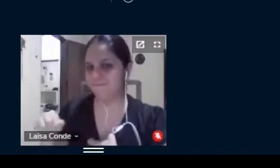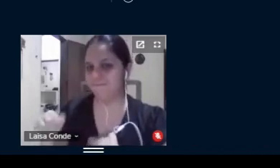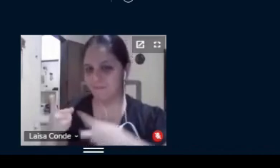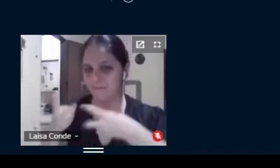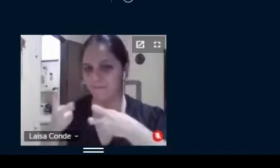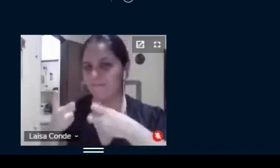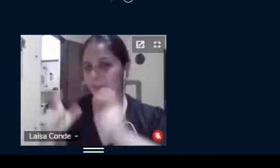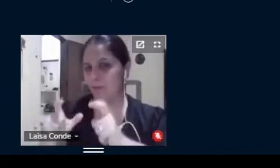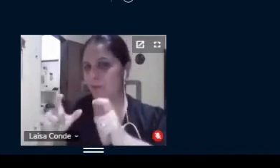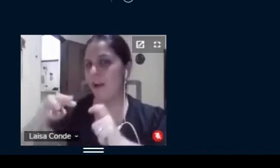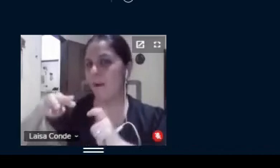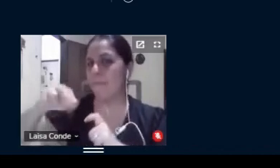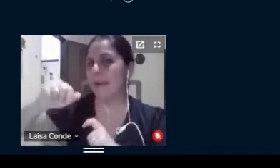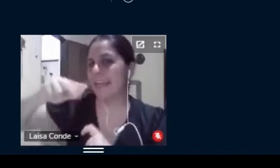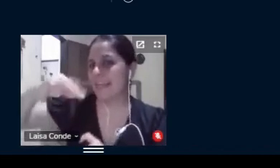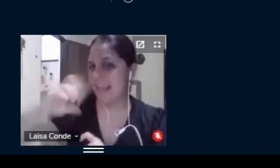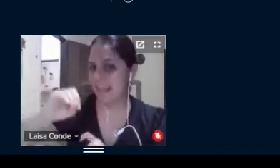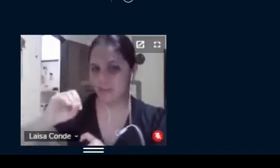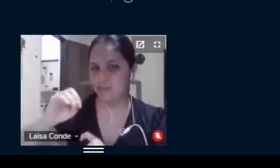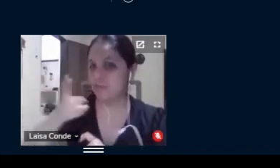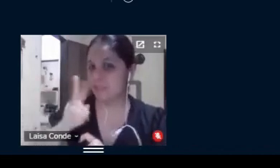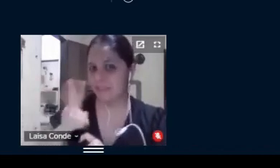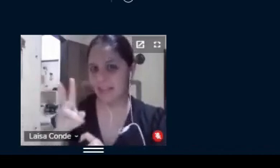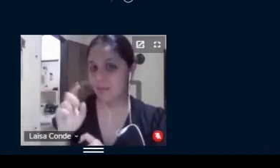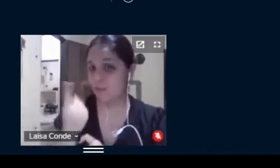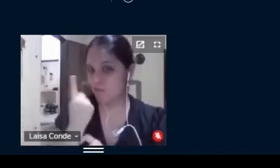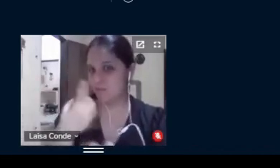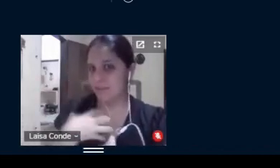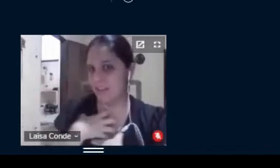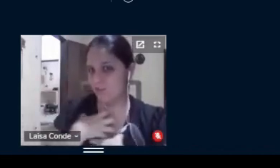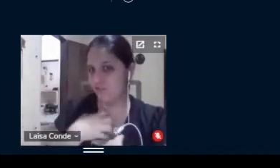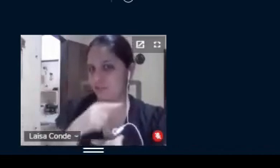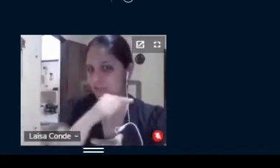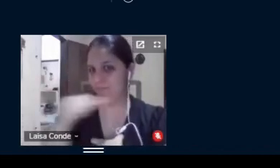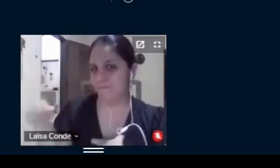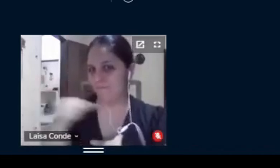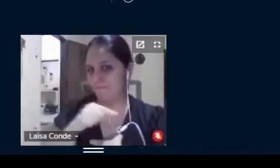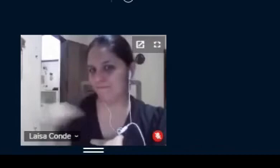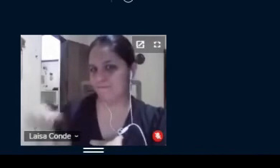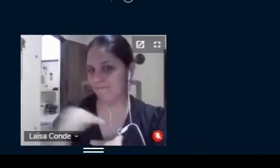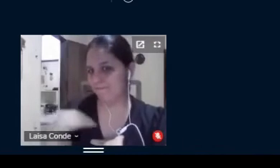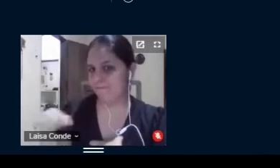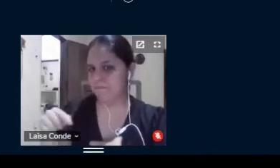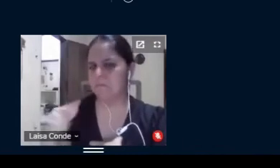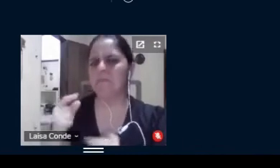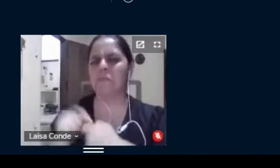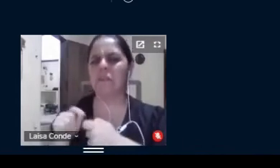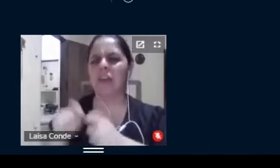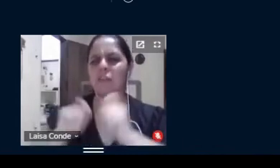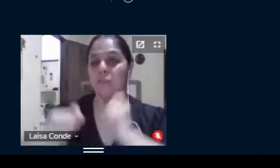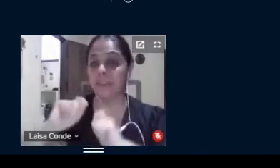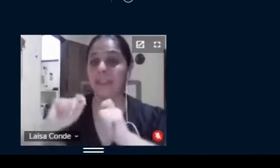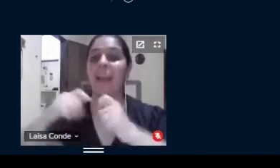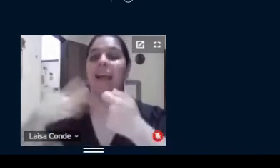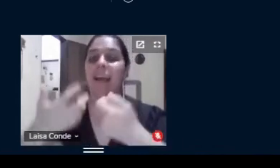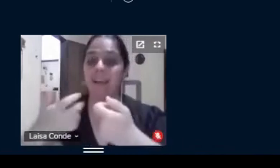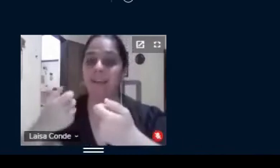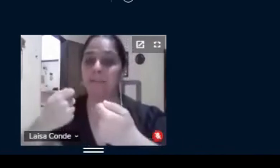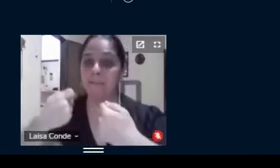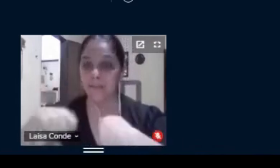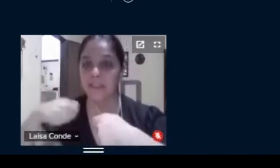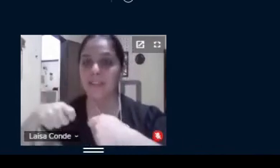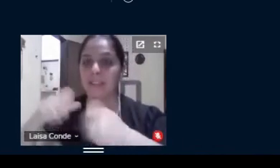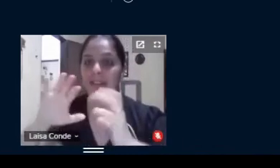As linhas magnéticas dela estão só num sentido. Então, o que a gente faz? A gente vai ter que virar essa peça